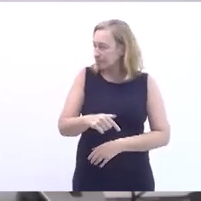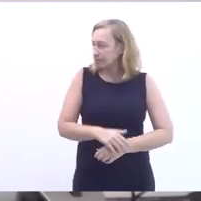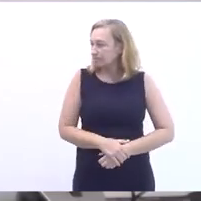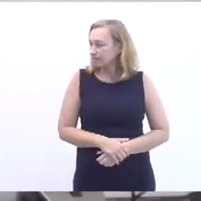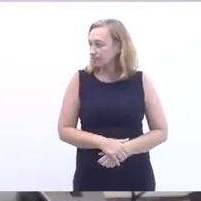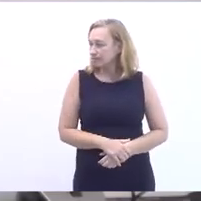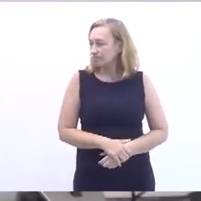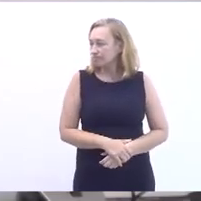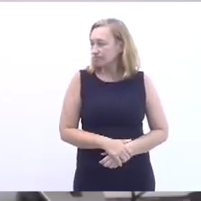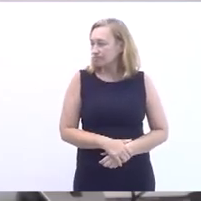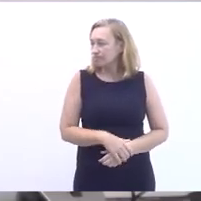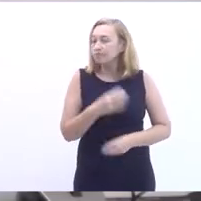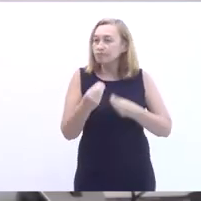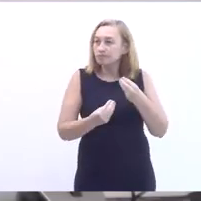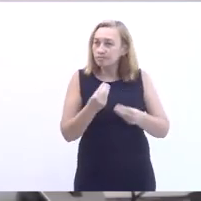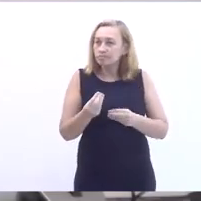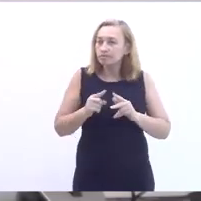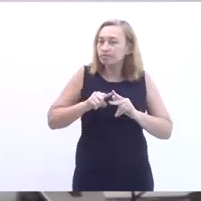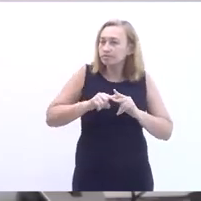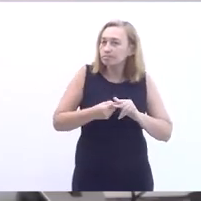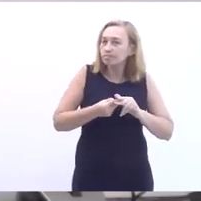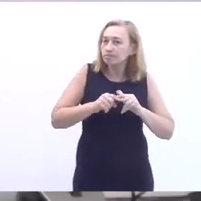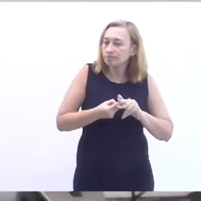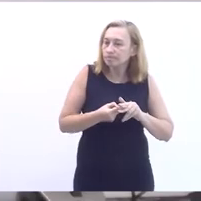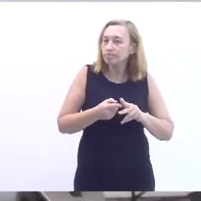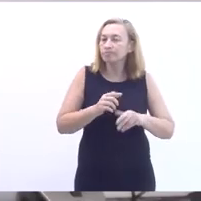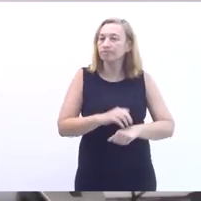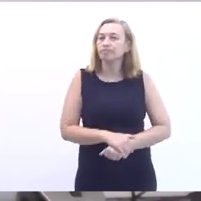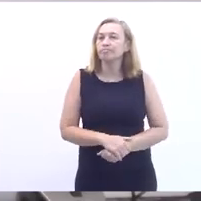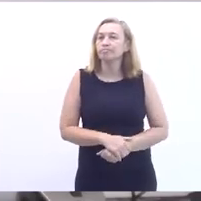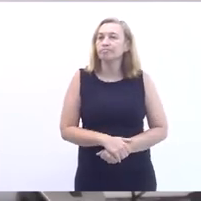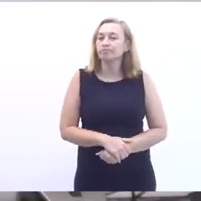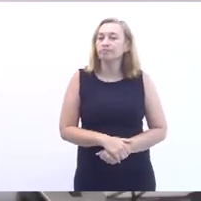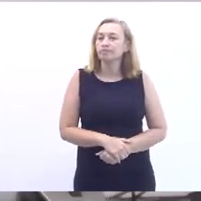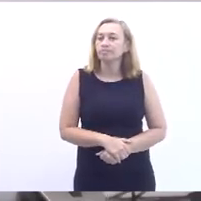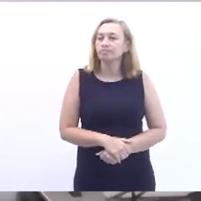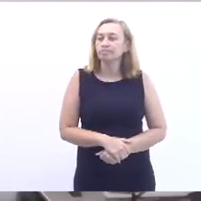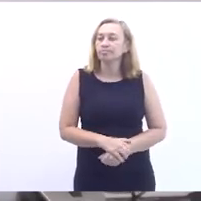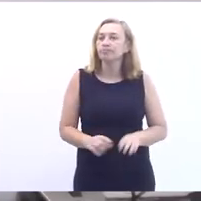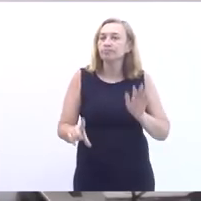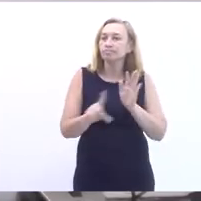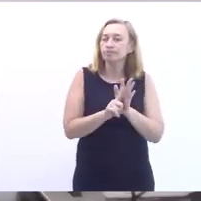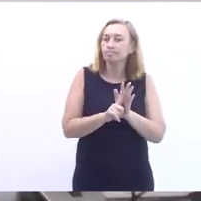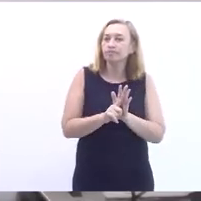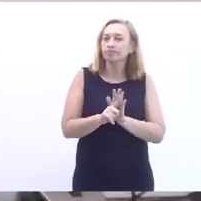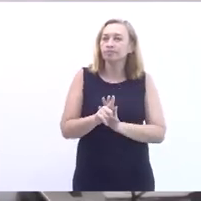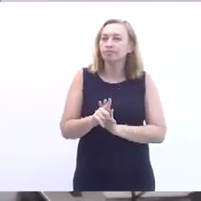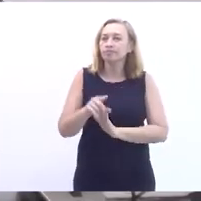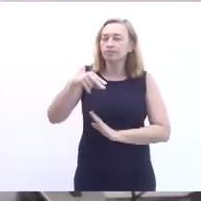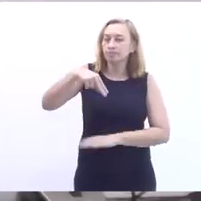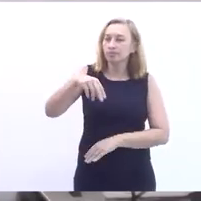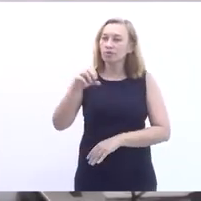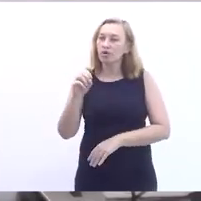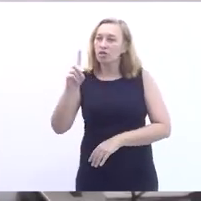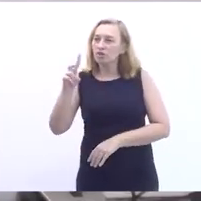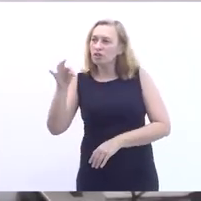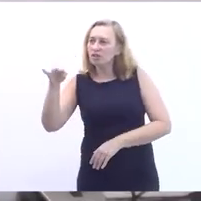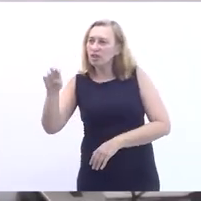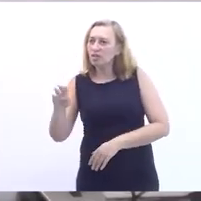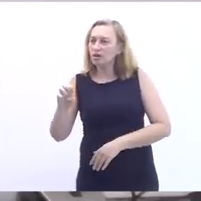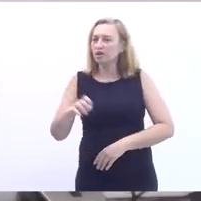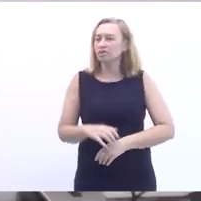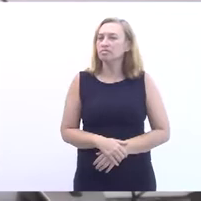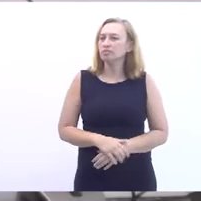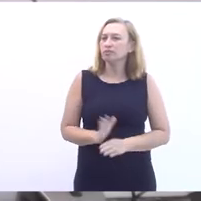quer na forma por exemplo como foi regulamentada a por exemplo no LG Nova York dos recursos arrecadados